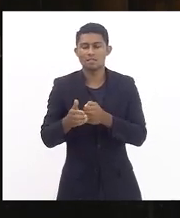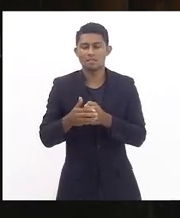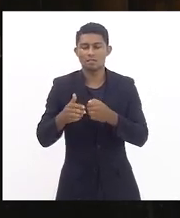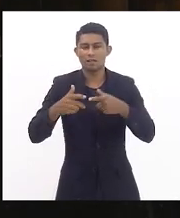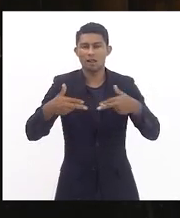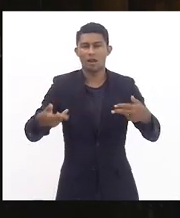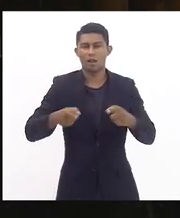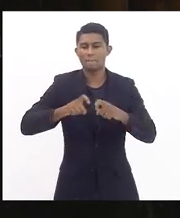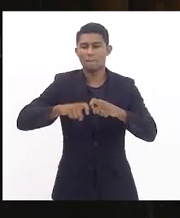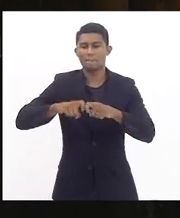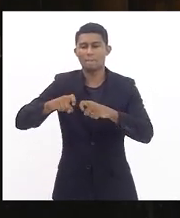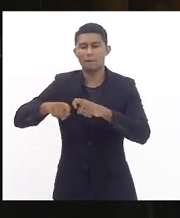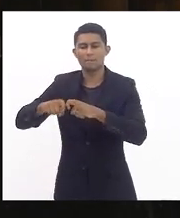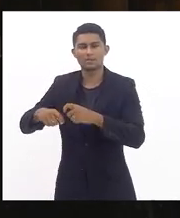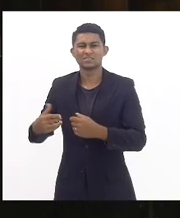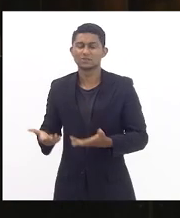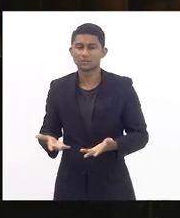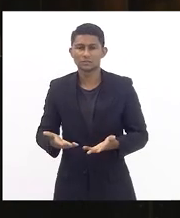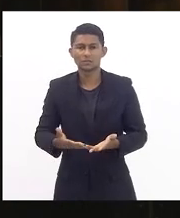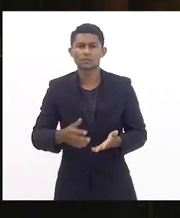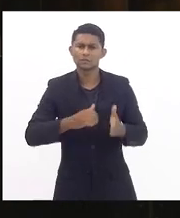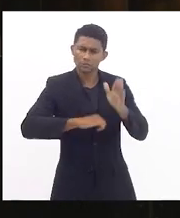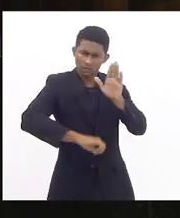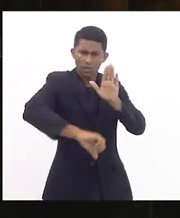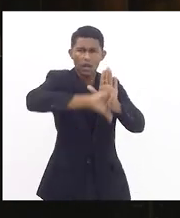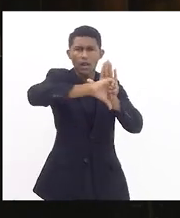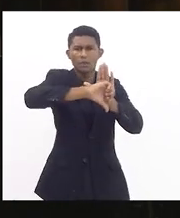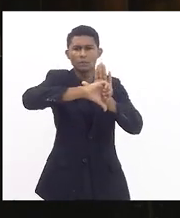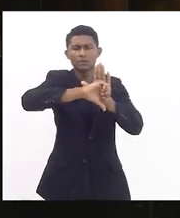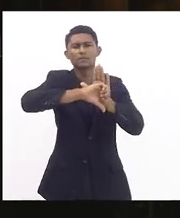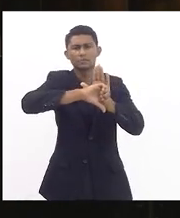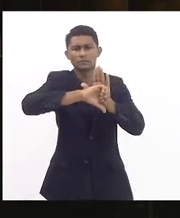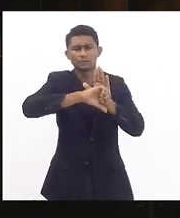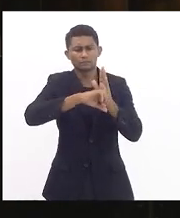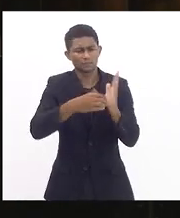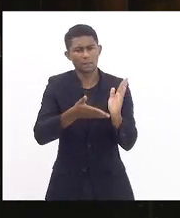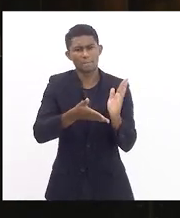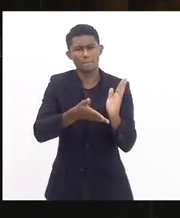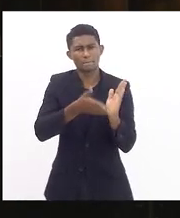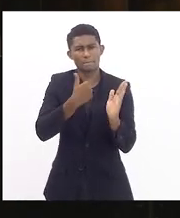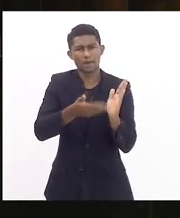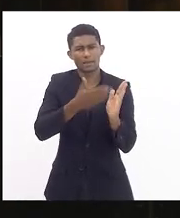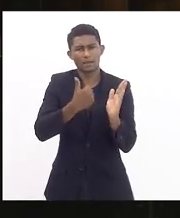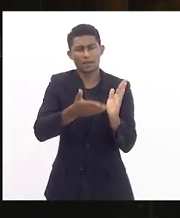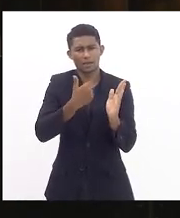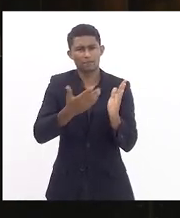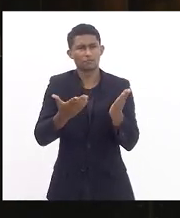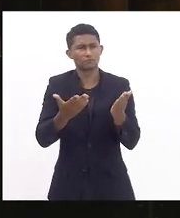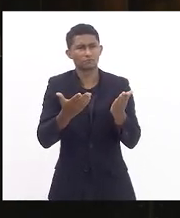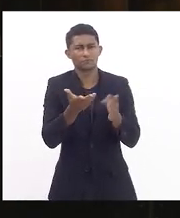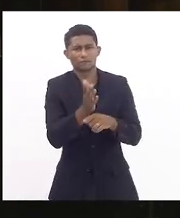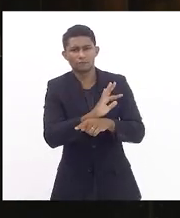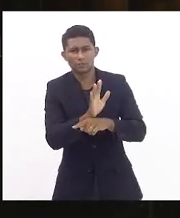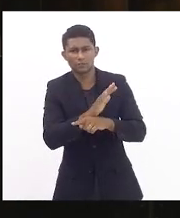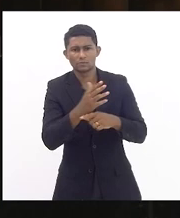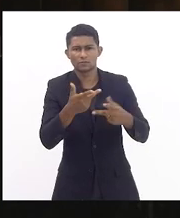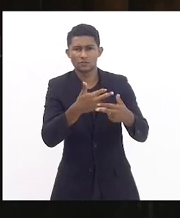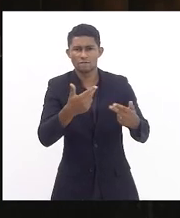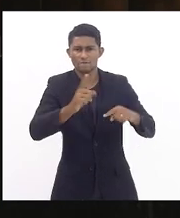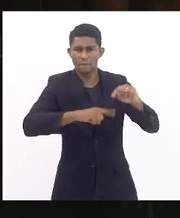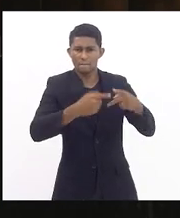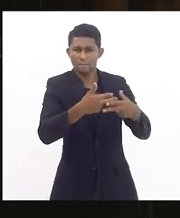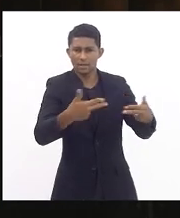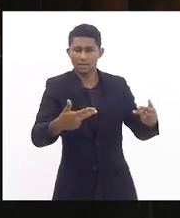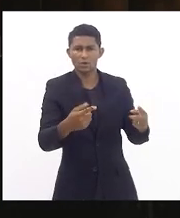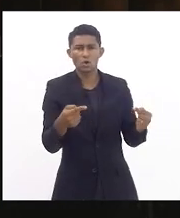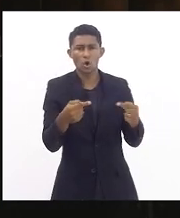crianças. É crime a divulgação de material que diz respeito à